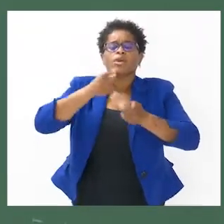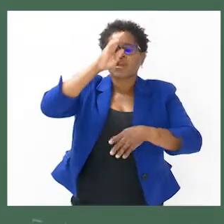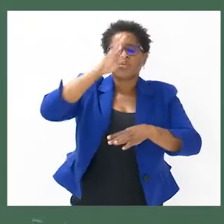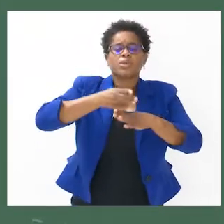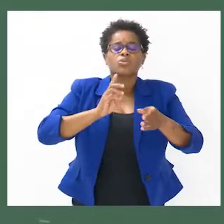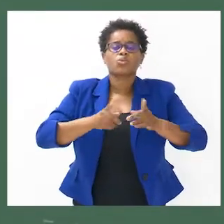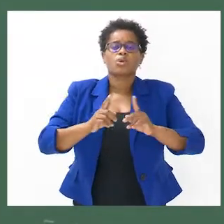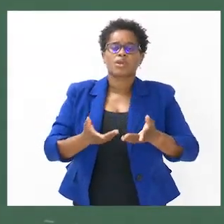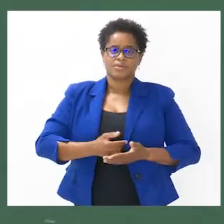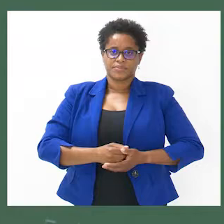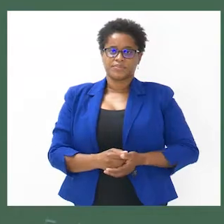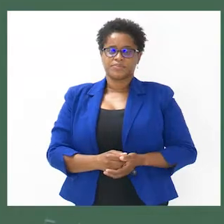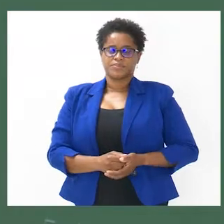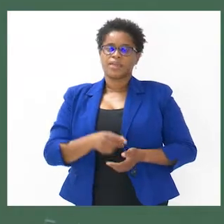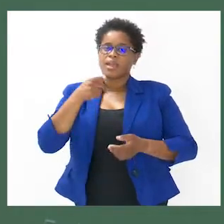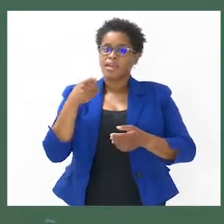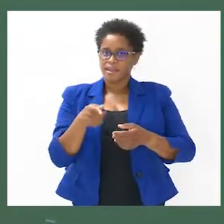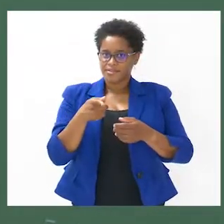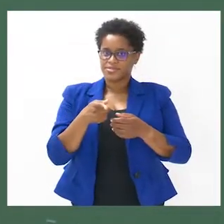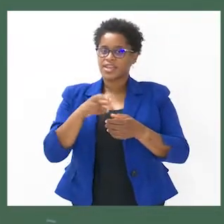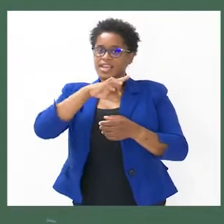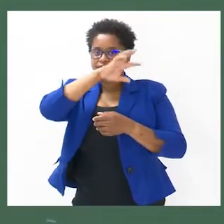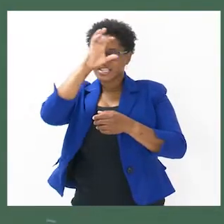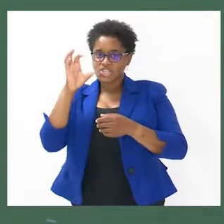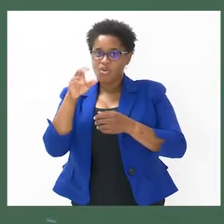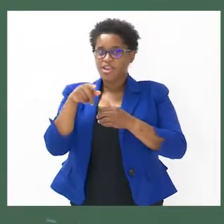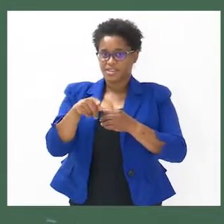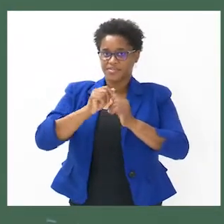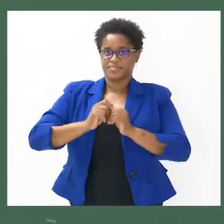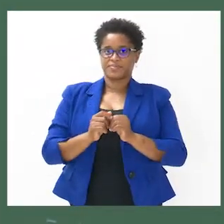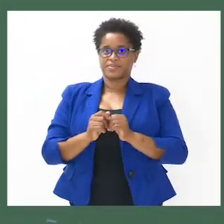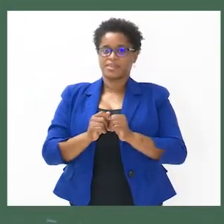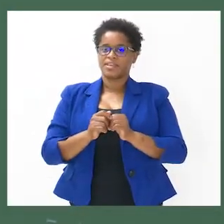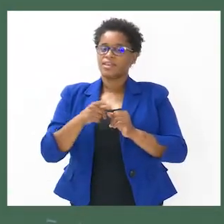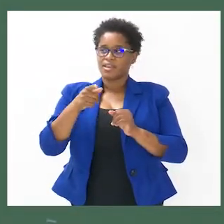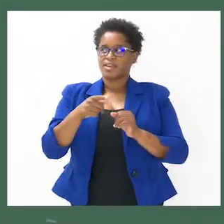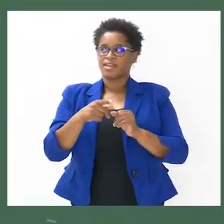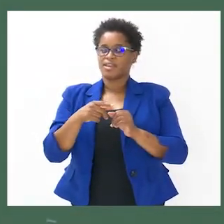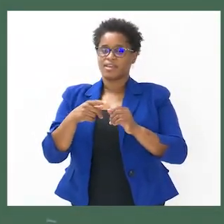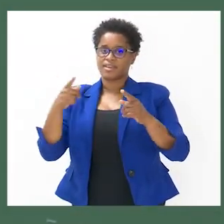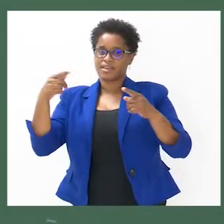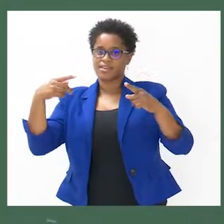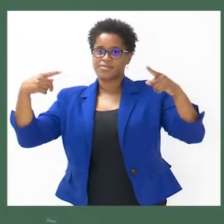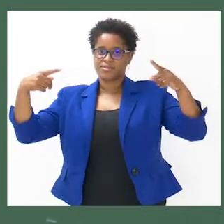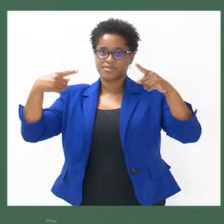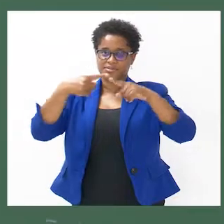o que é que acontece? Esta região aqui é